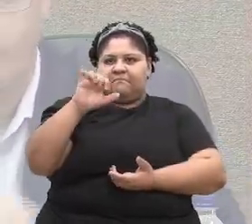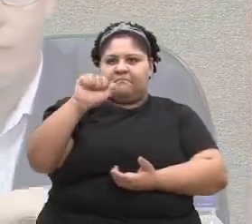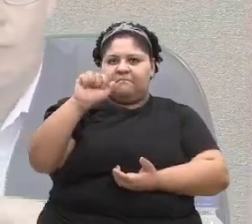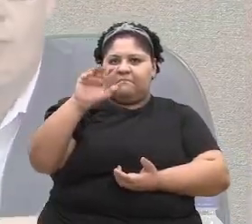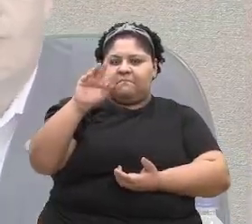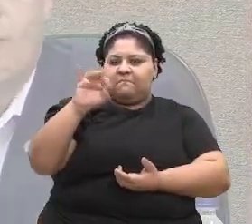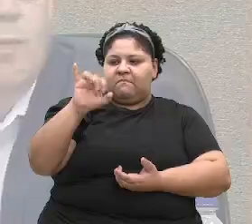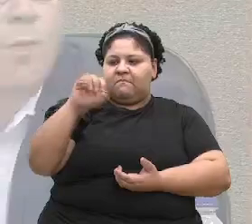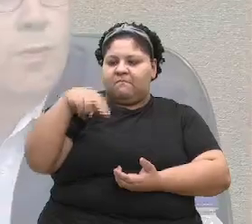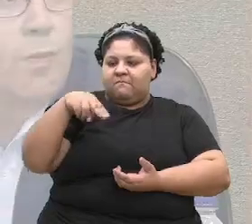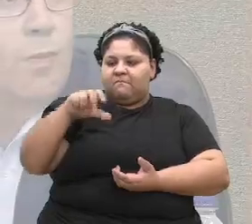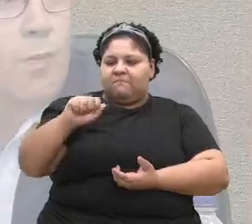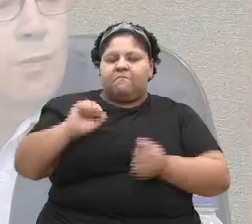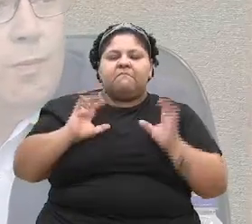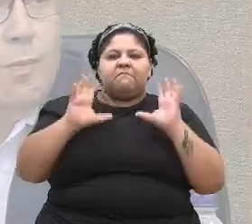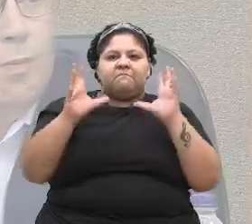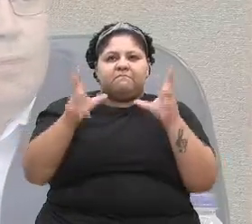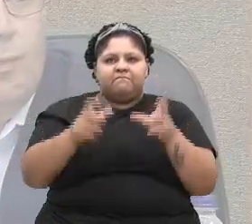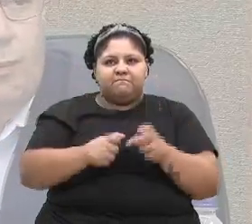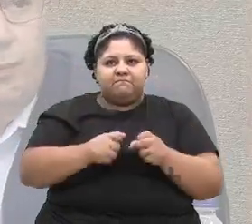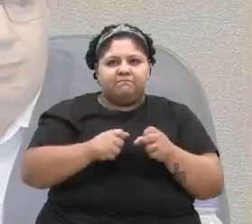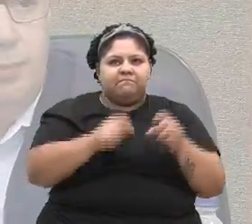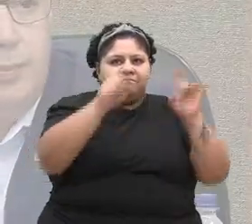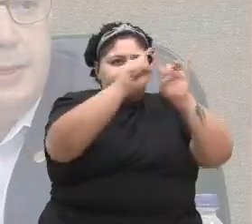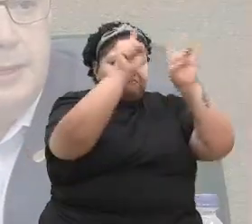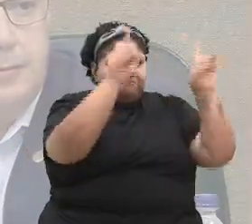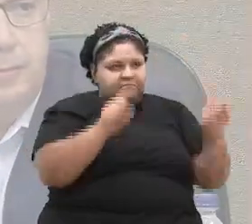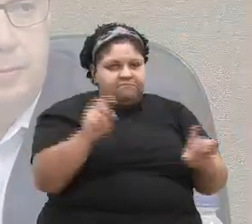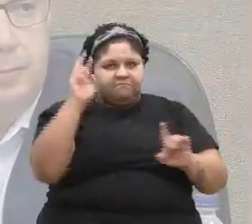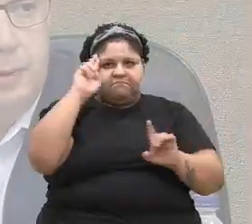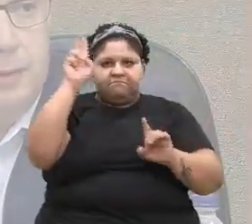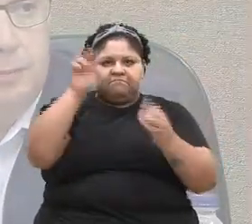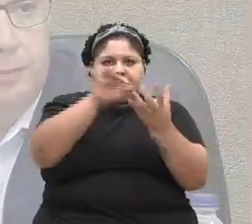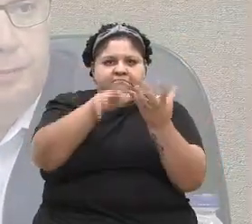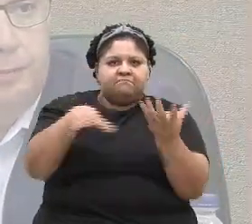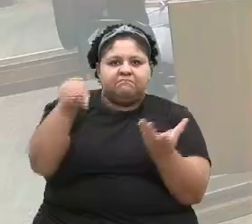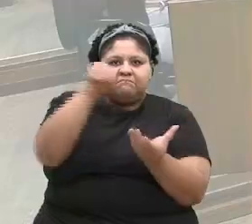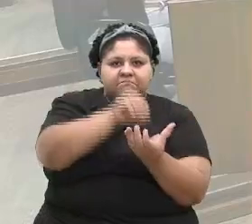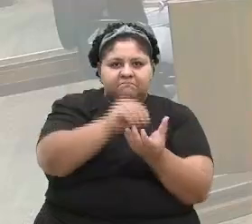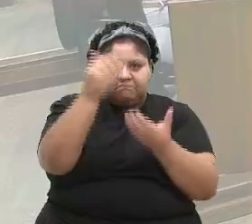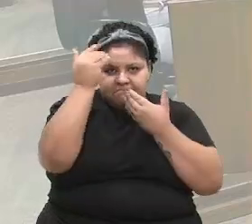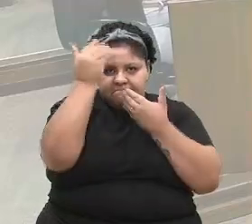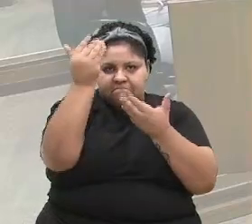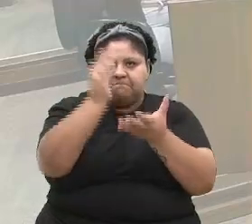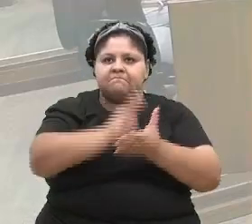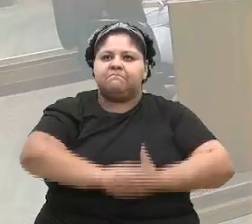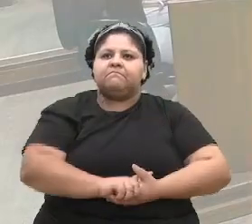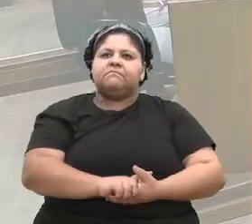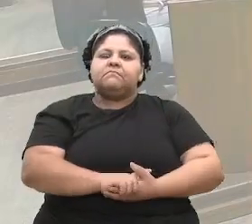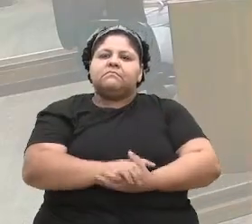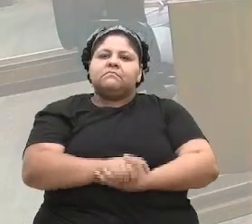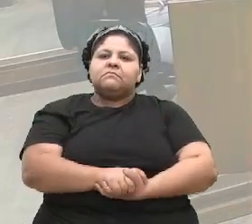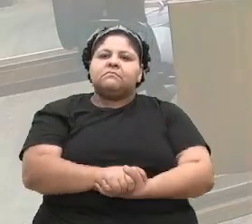Calcanhoto, e todos os funcionários e a direção da Codeca. Muito obrigado.